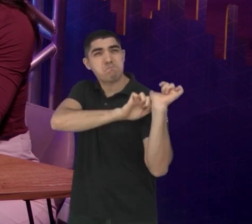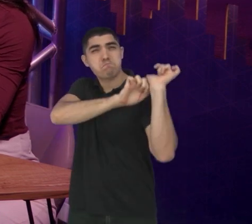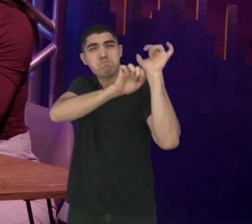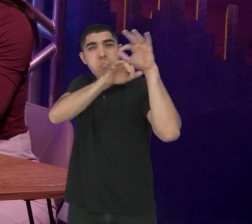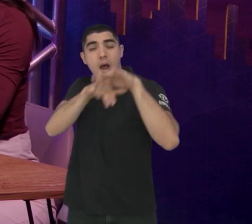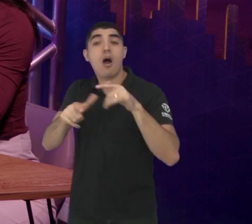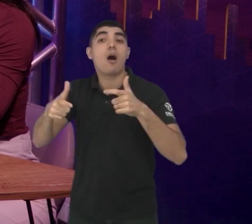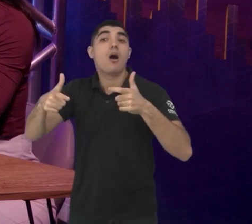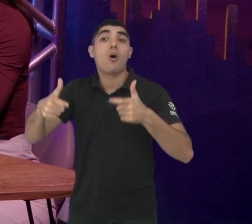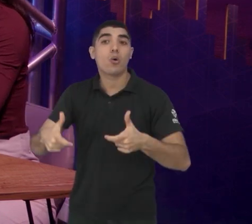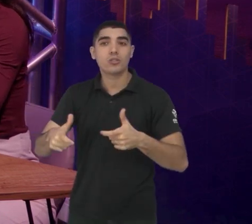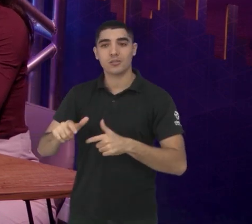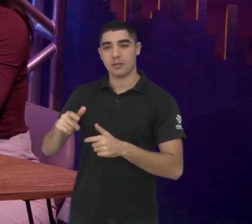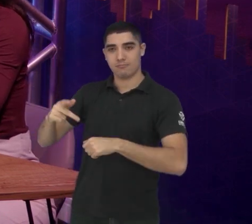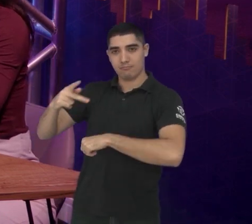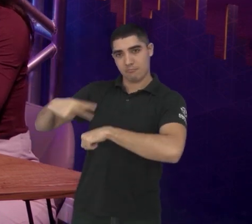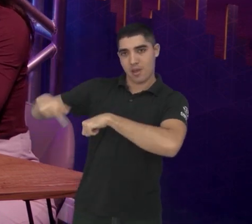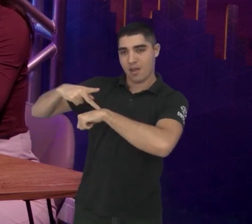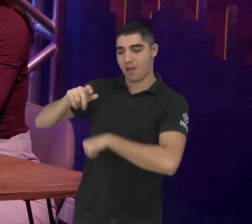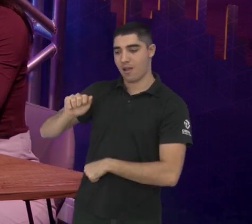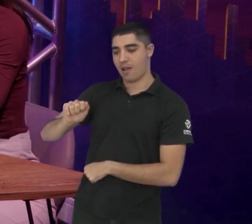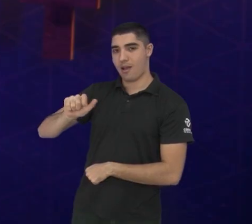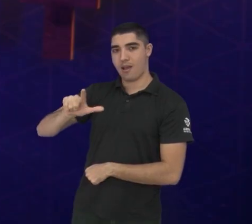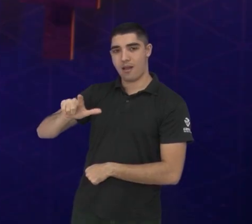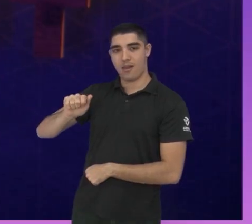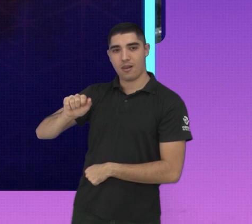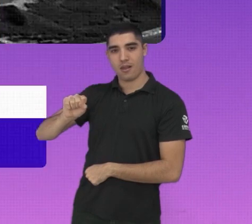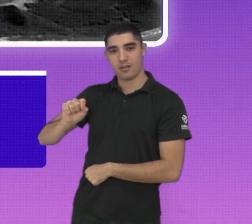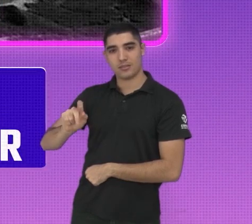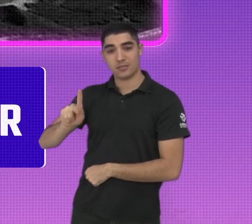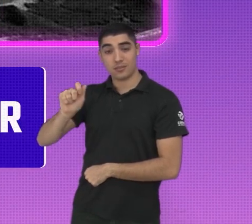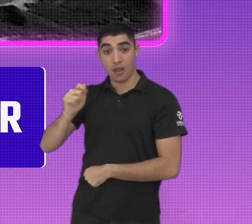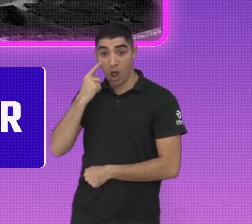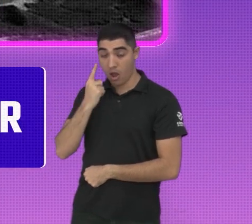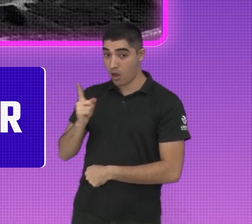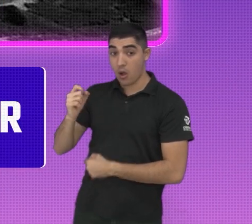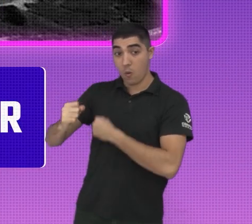da história aconteceu no Alasca, isso em